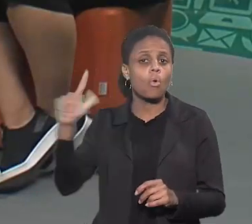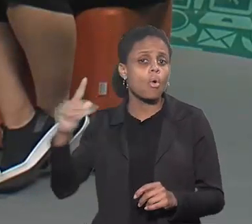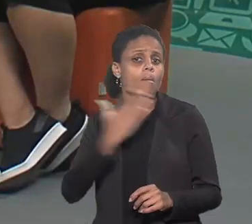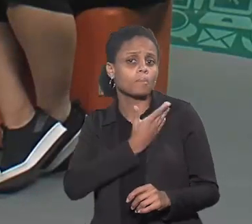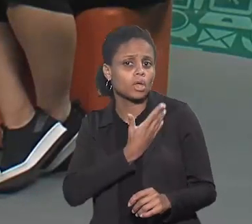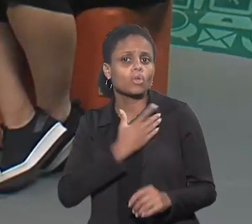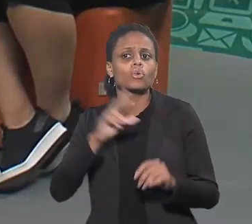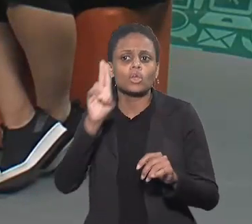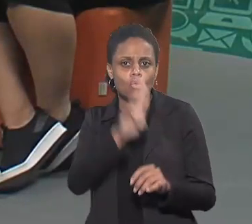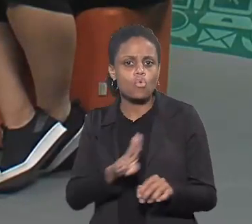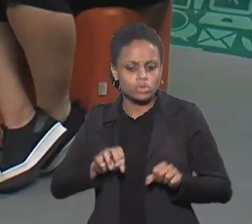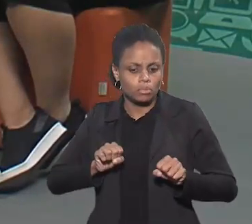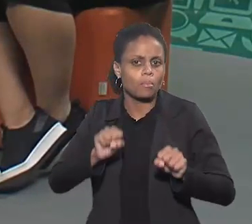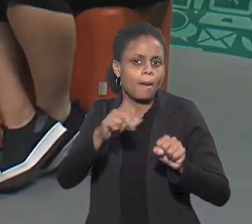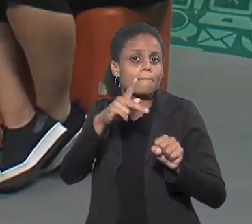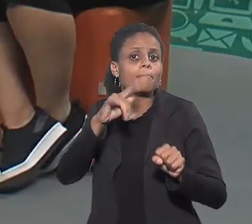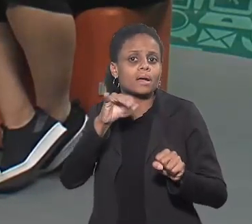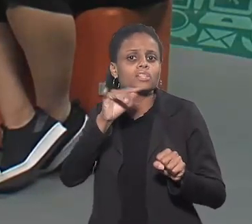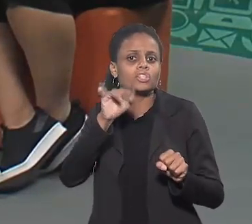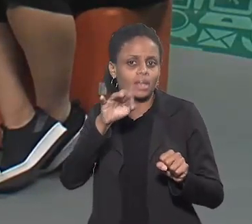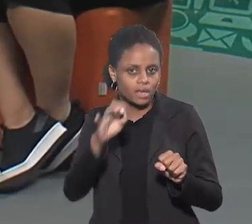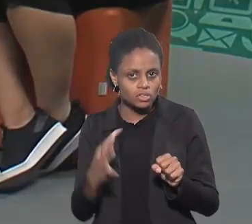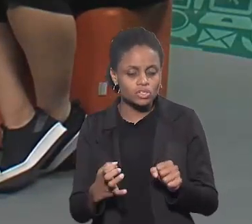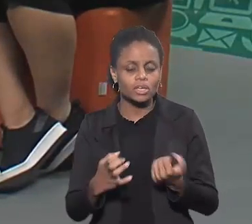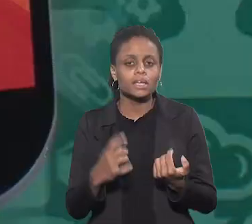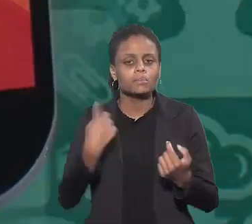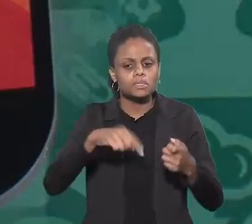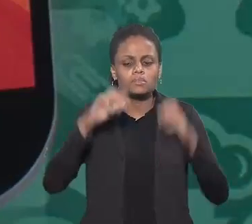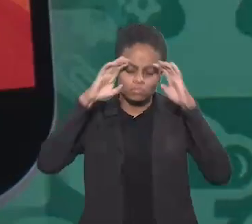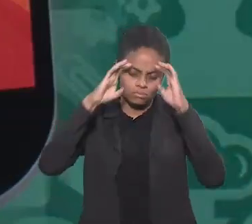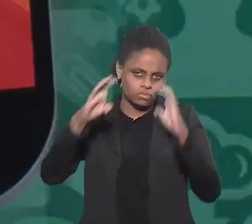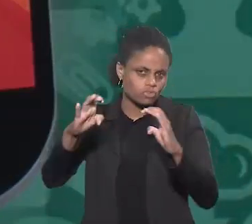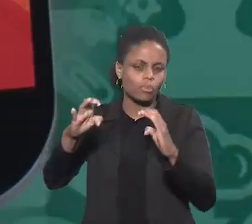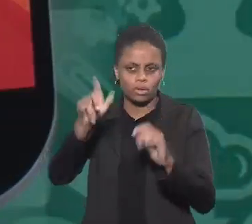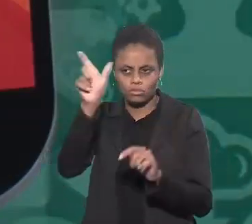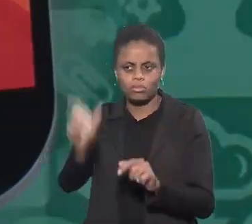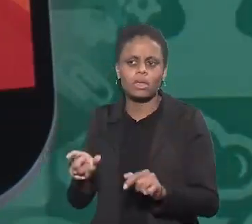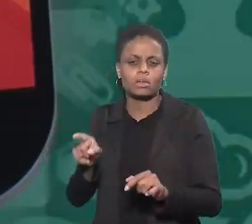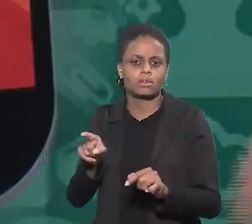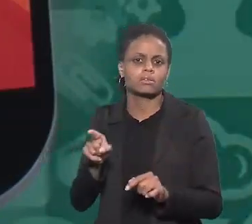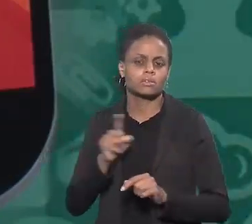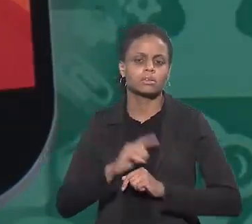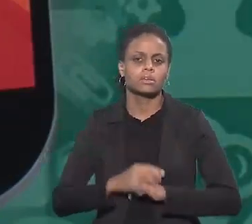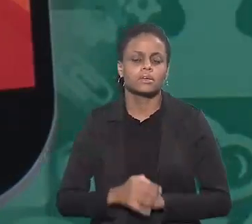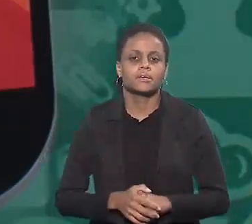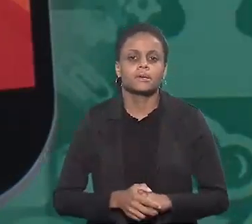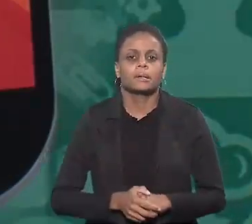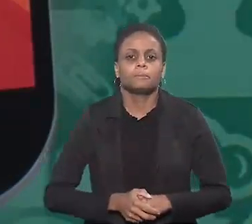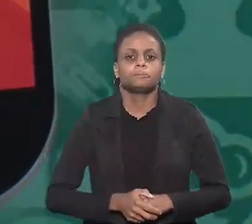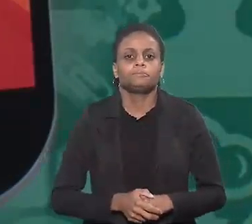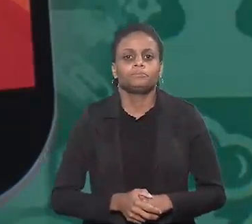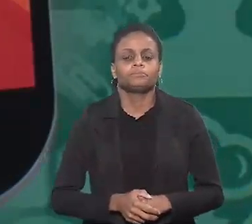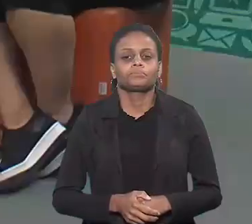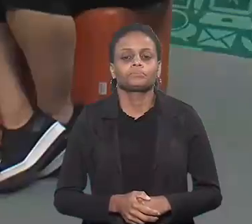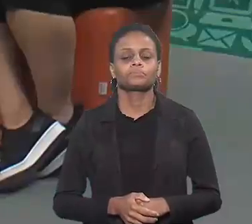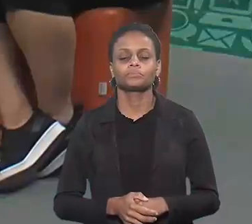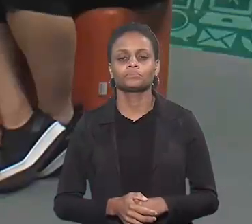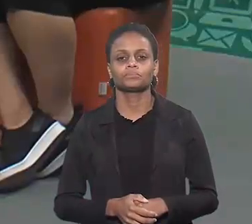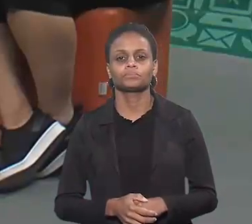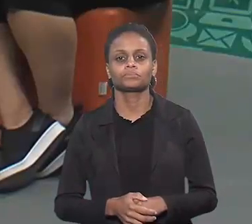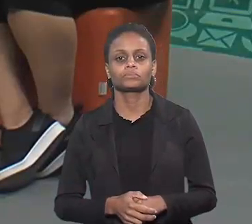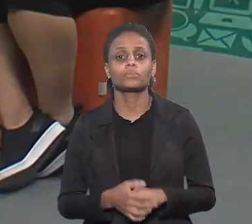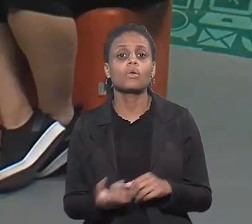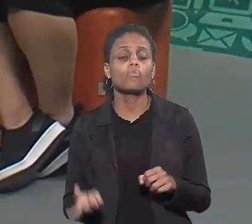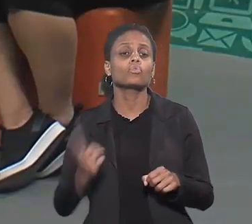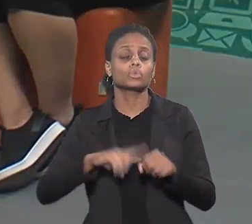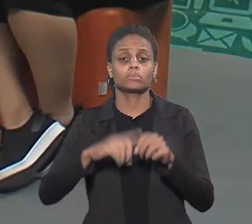utiliza o patinete e a gente tem que ter esse respeito e o cuidado com essa pessoa que está utilizando um modal mais frágil. E aí a gente